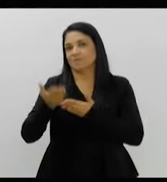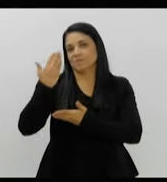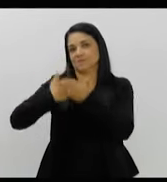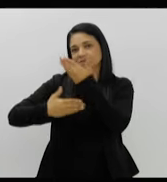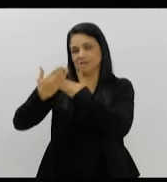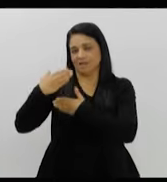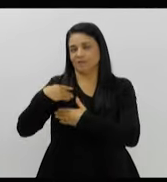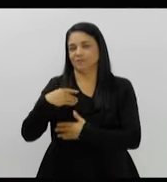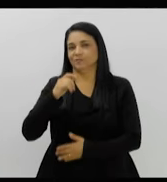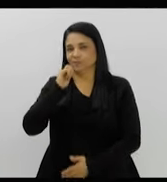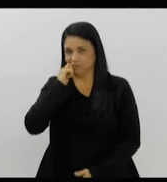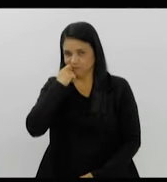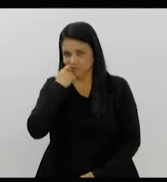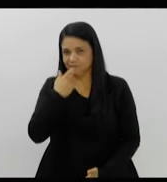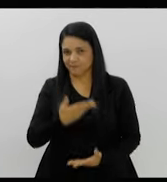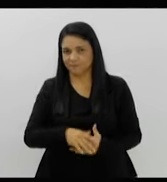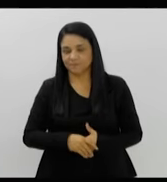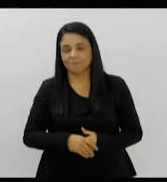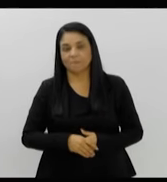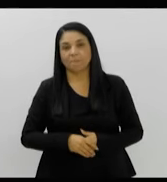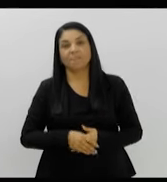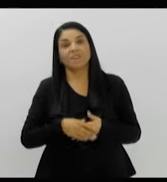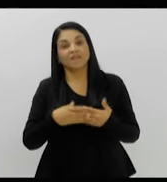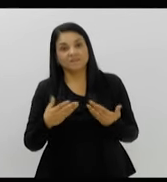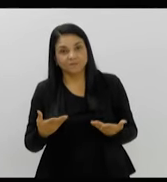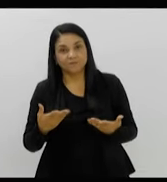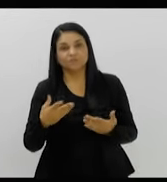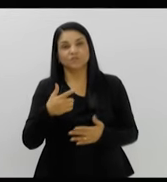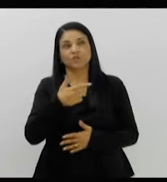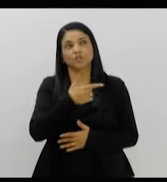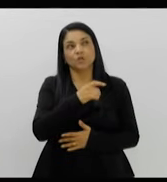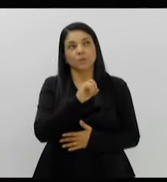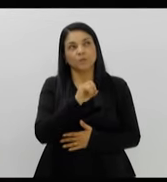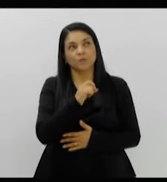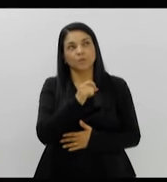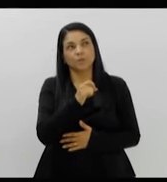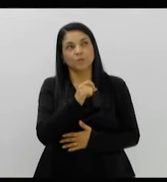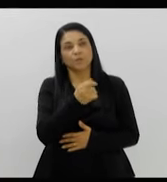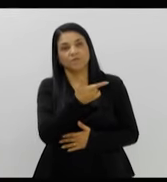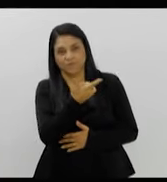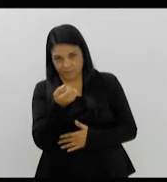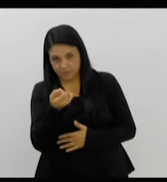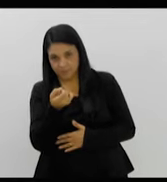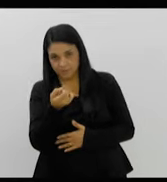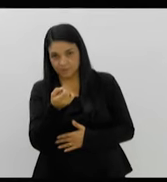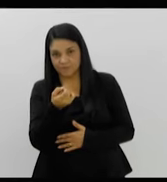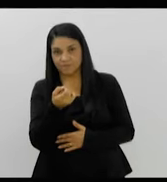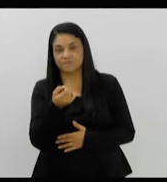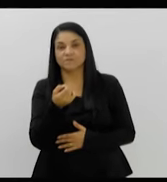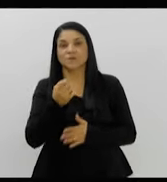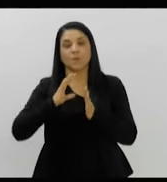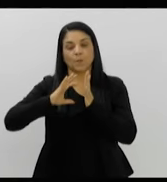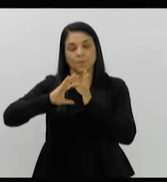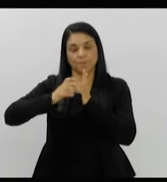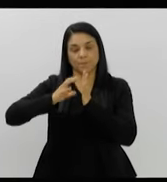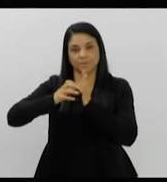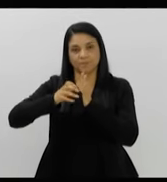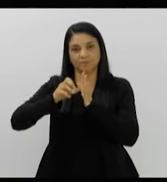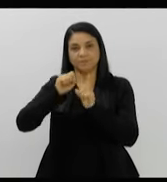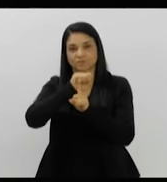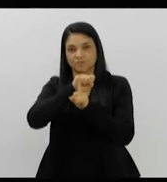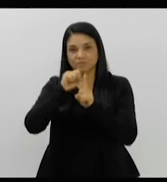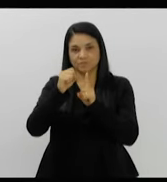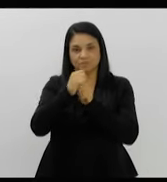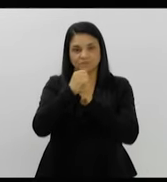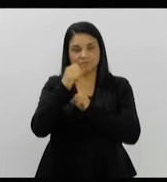pais meus irmãos quando foi 2020 o partido socialista